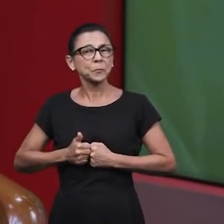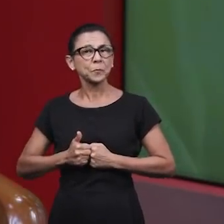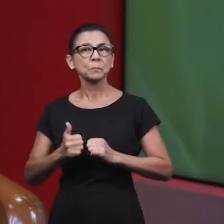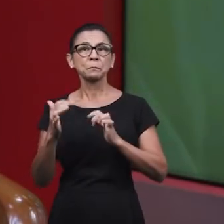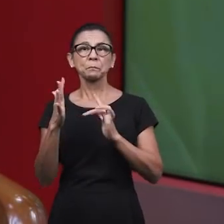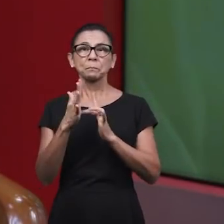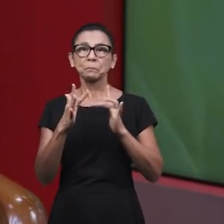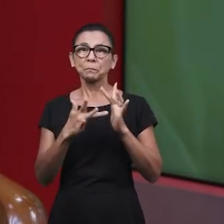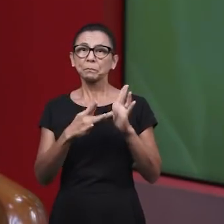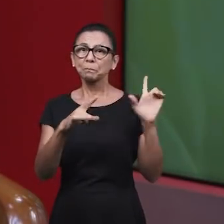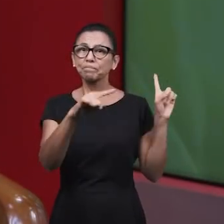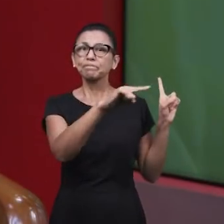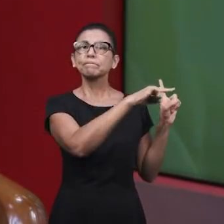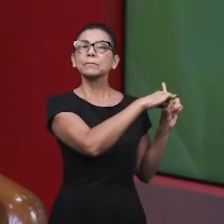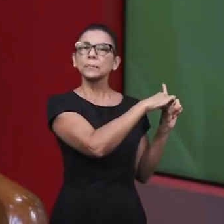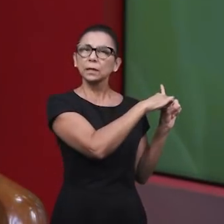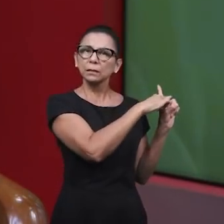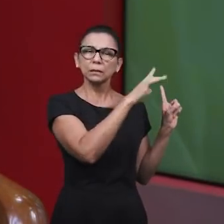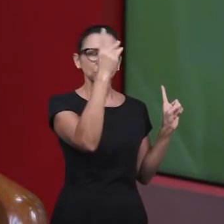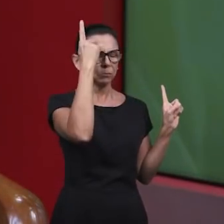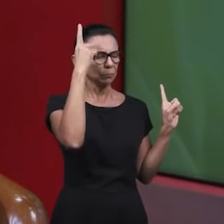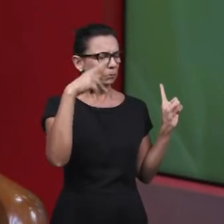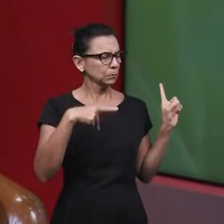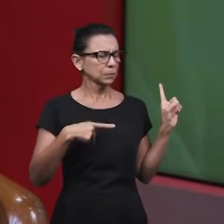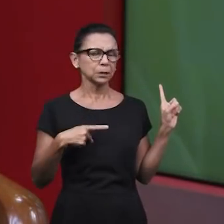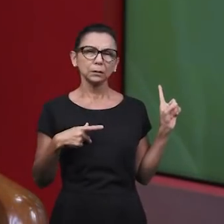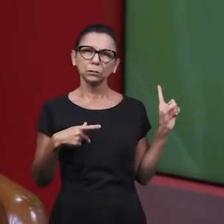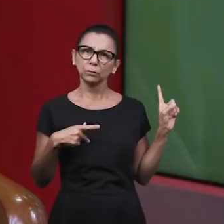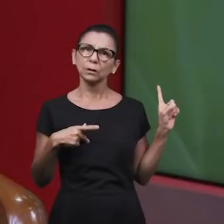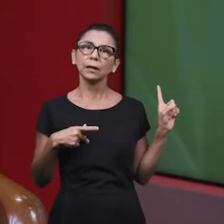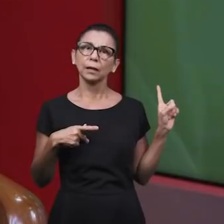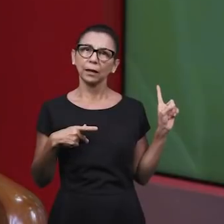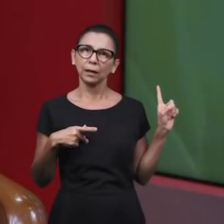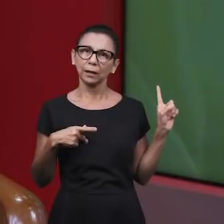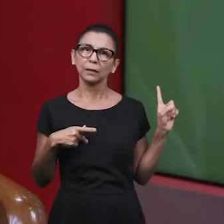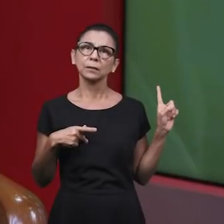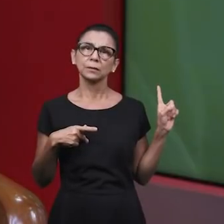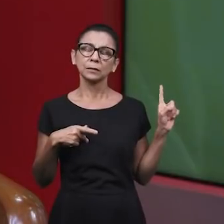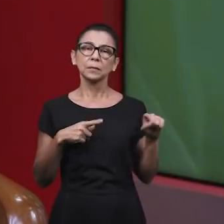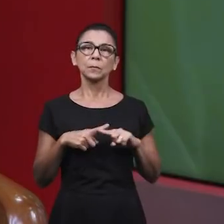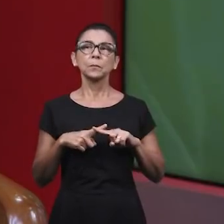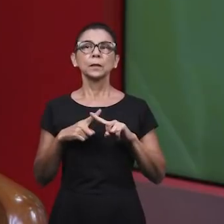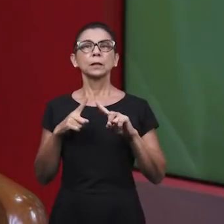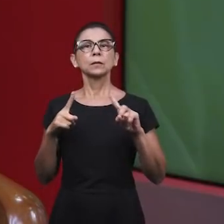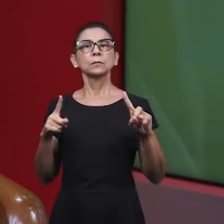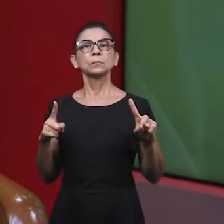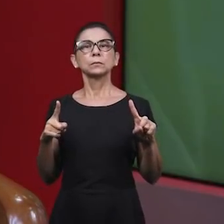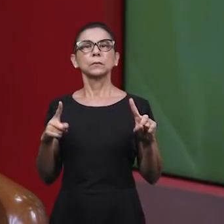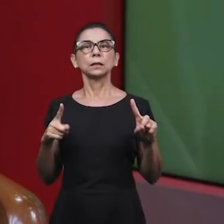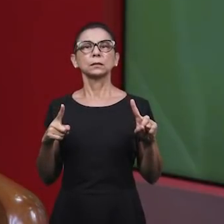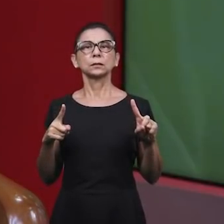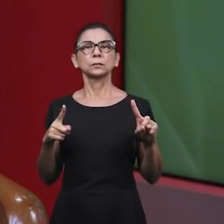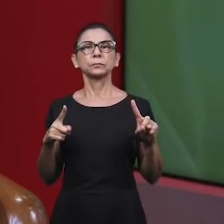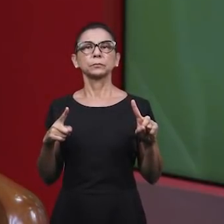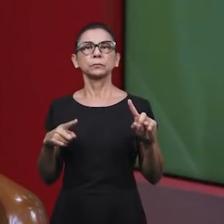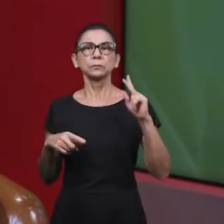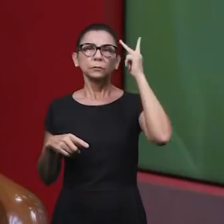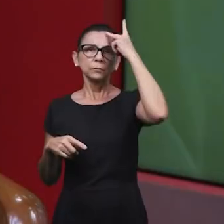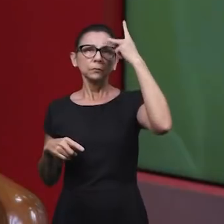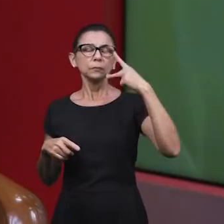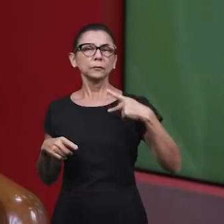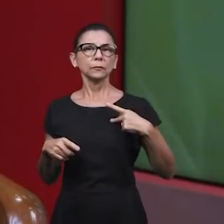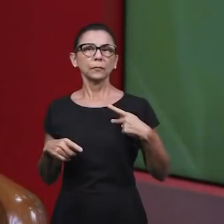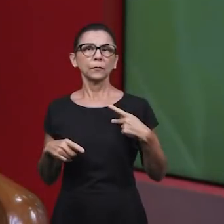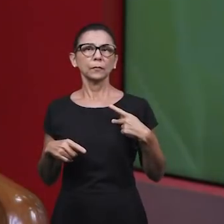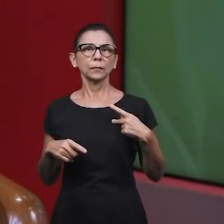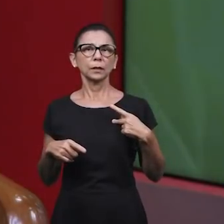esse caráter essencialmente humano dele, mas, como homem, foi o homem perfeito,